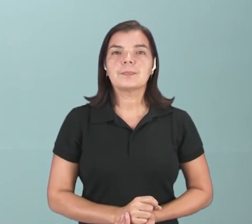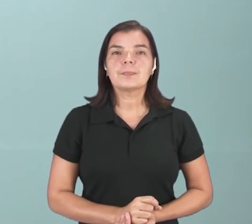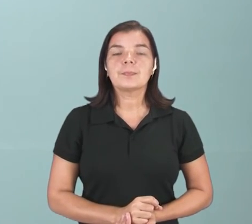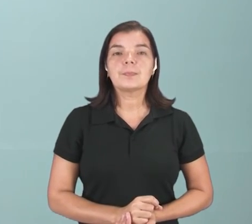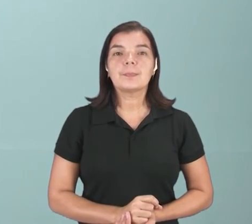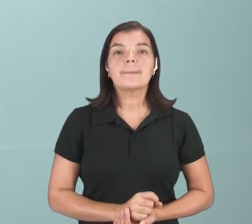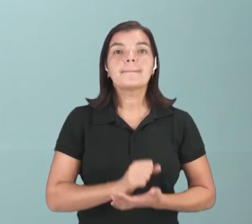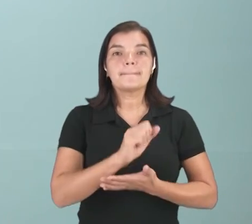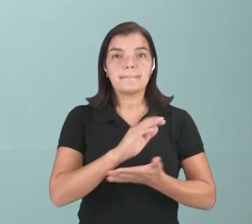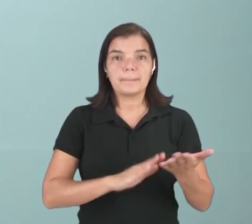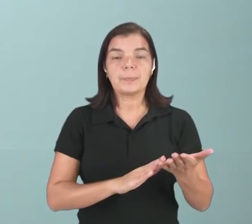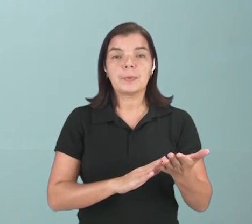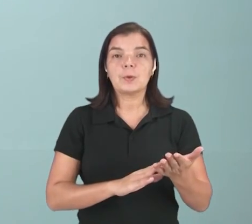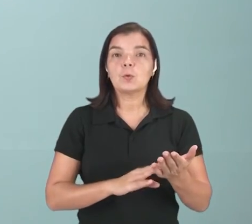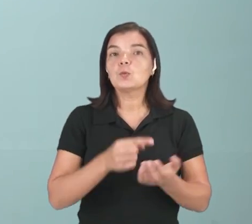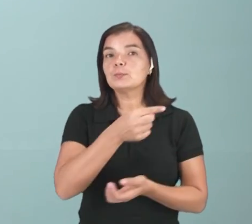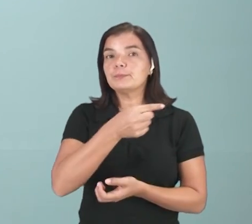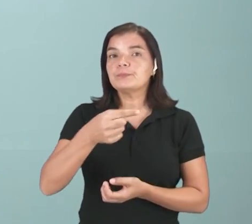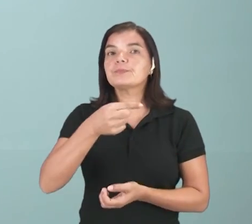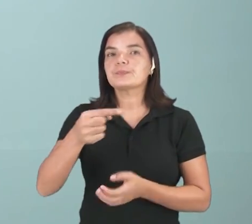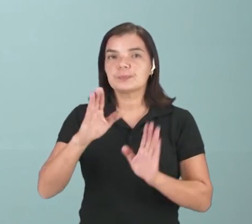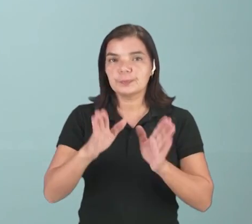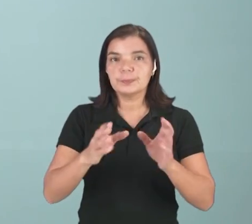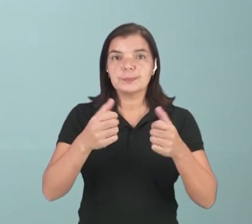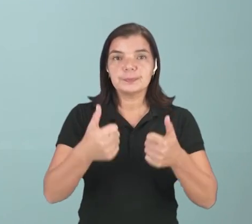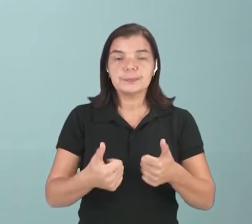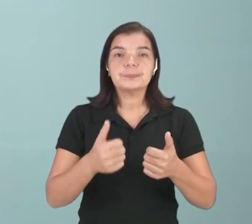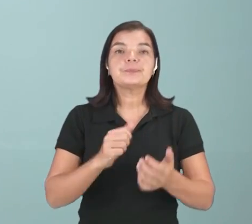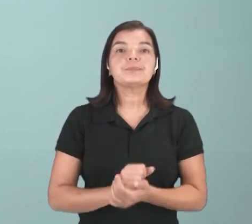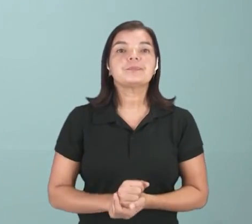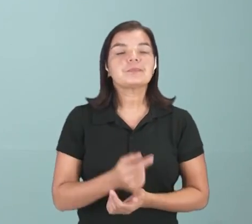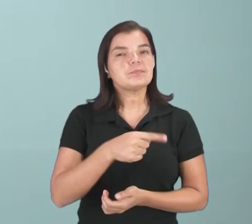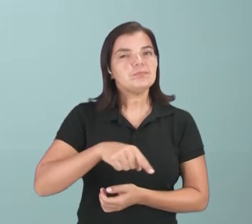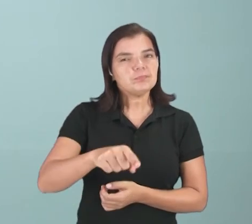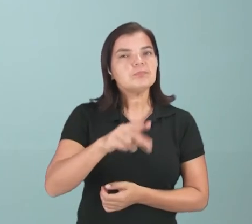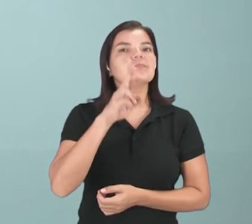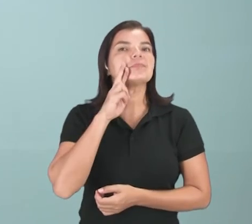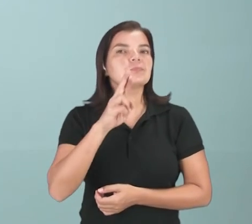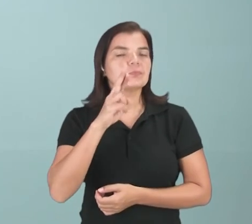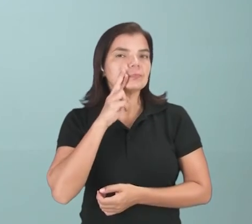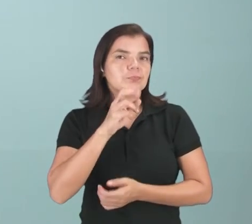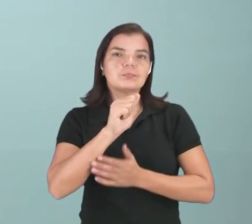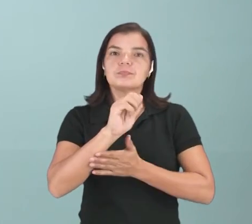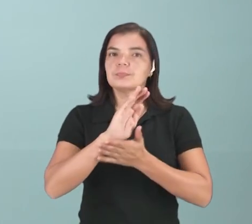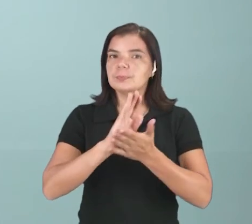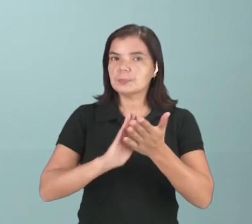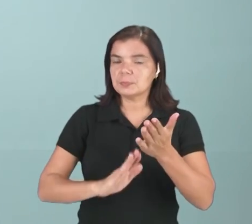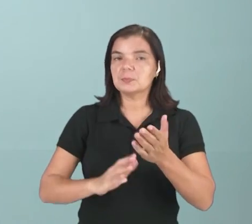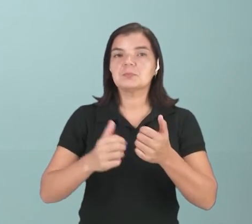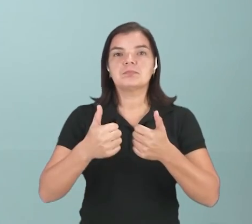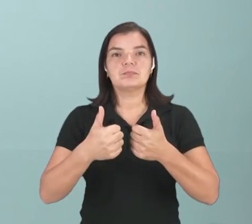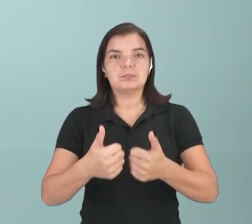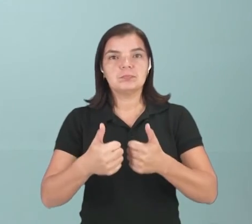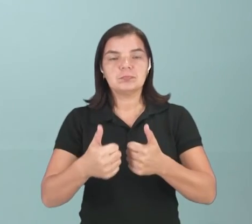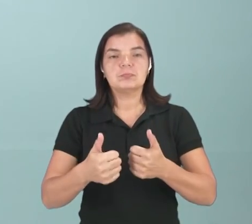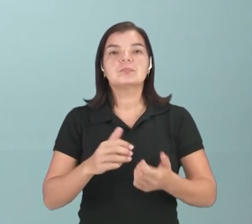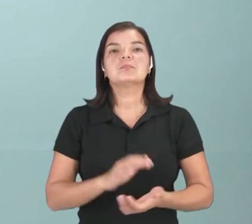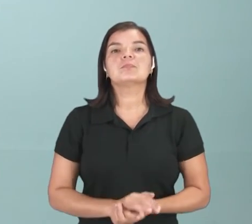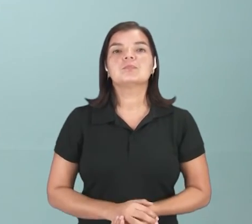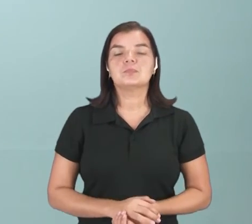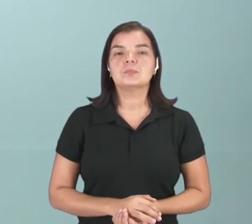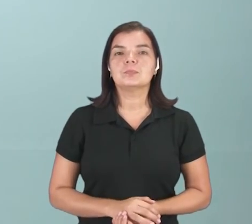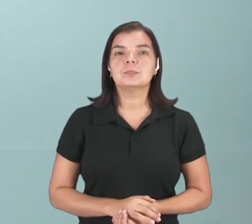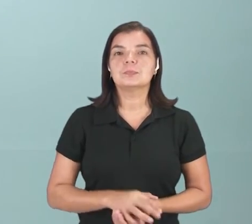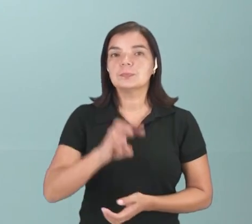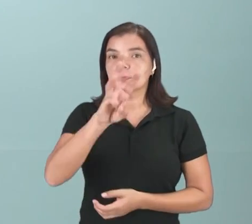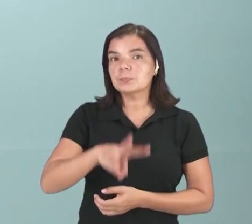o trabalho com o jogo de sinal, tá certo? E assim você fará um trabalho bacana com as operações